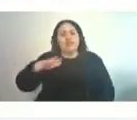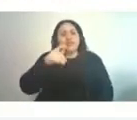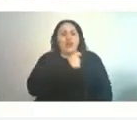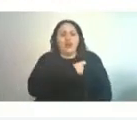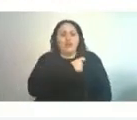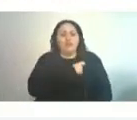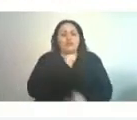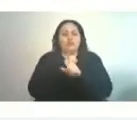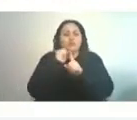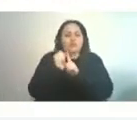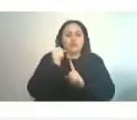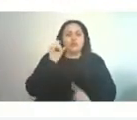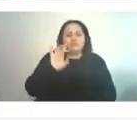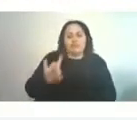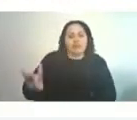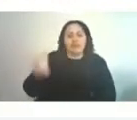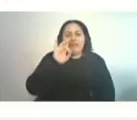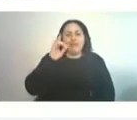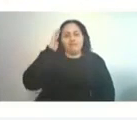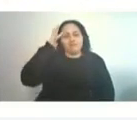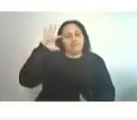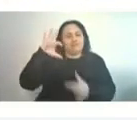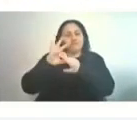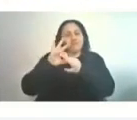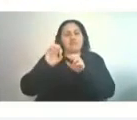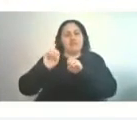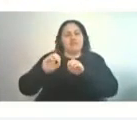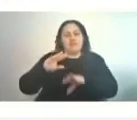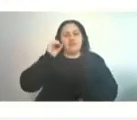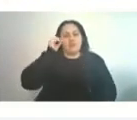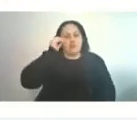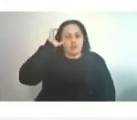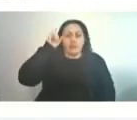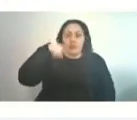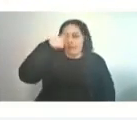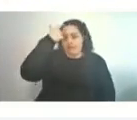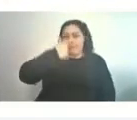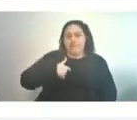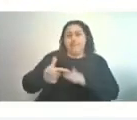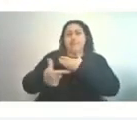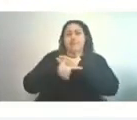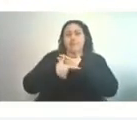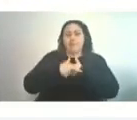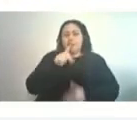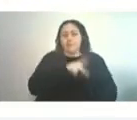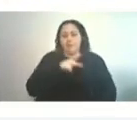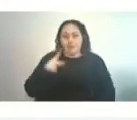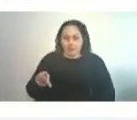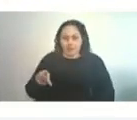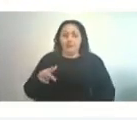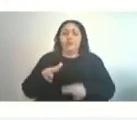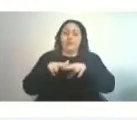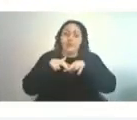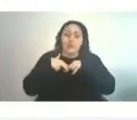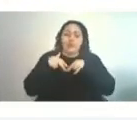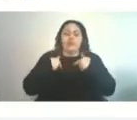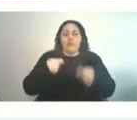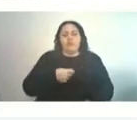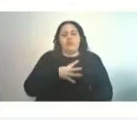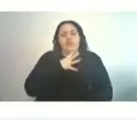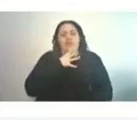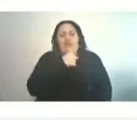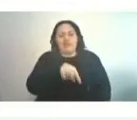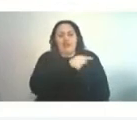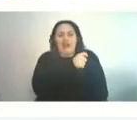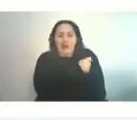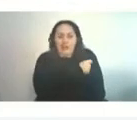a nossa expertise, digamos assim, enquanto docentes. Para isso, eu preciso conhecer muito dos alunos e